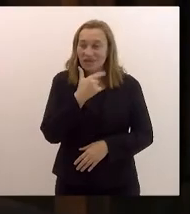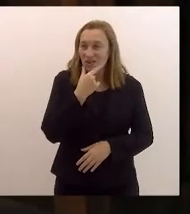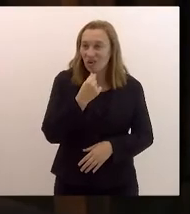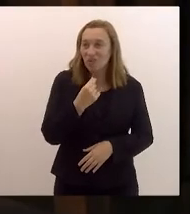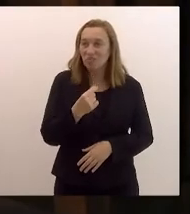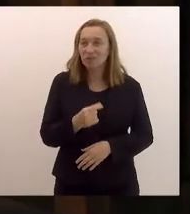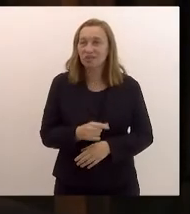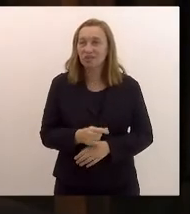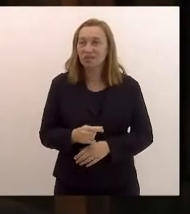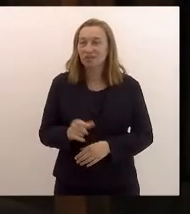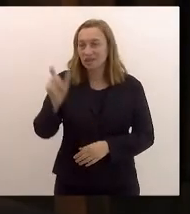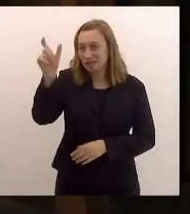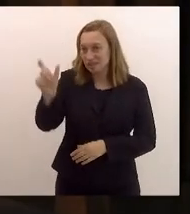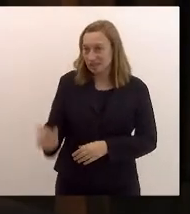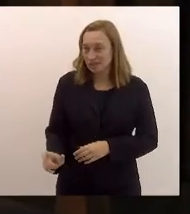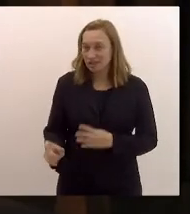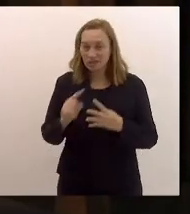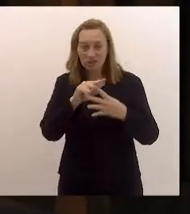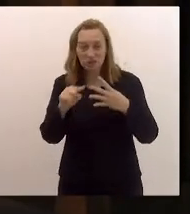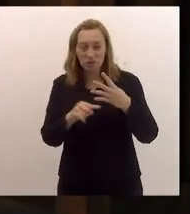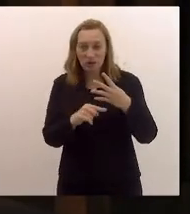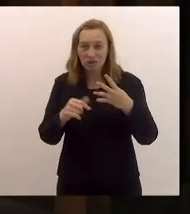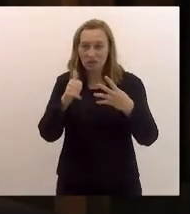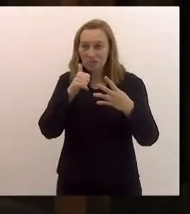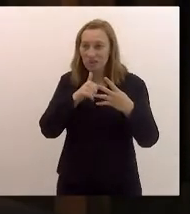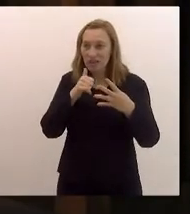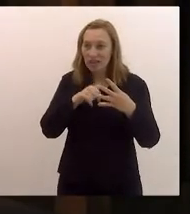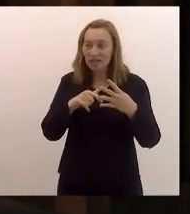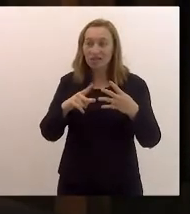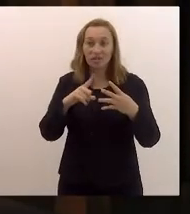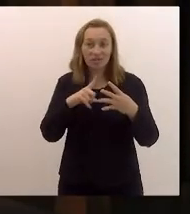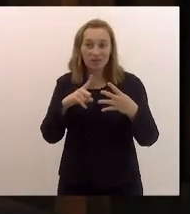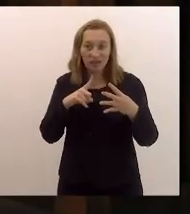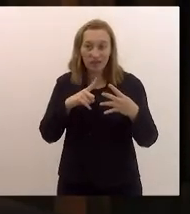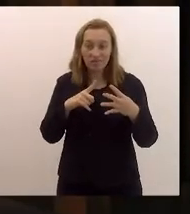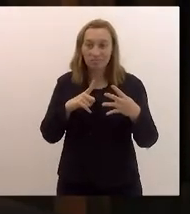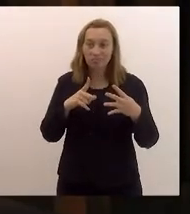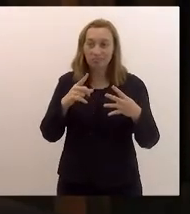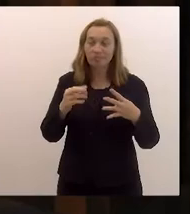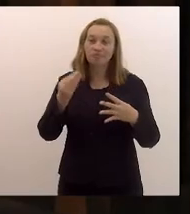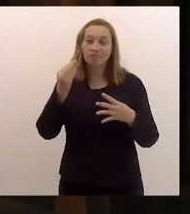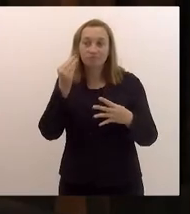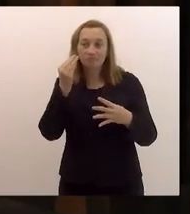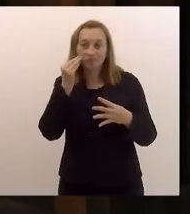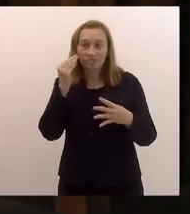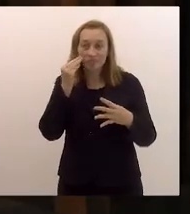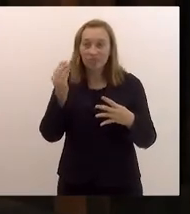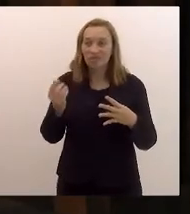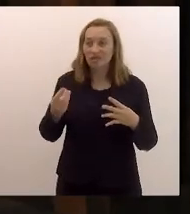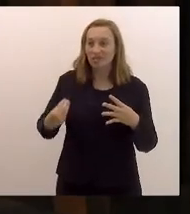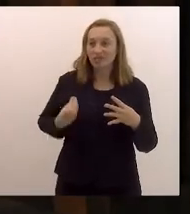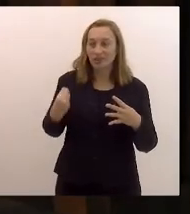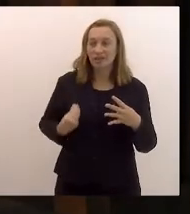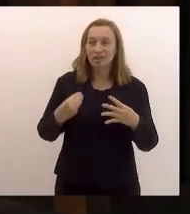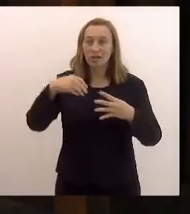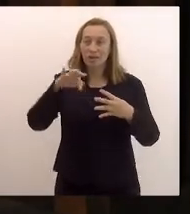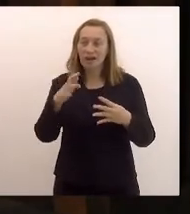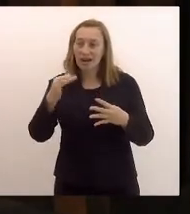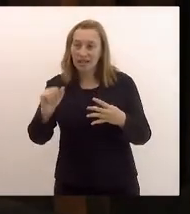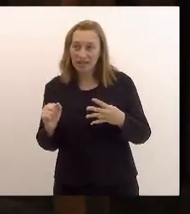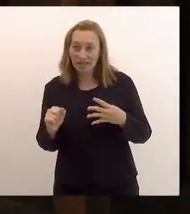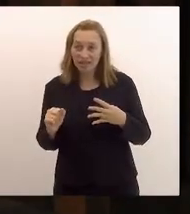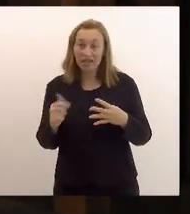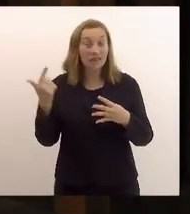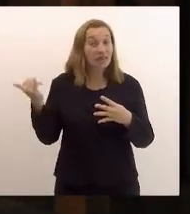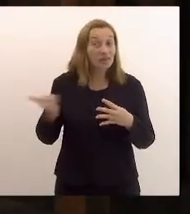públicos na figura de quatro mulheres com quem eu tive tem a oportunidade de conviver Dra Maria Carmem